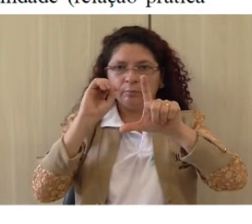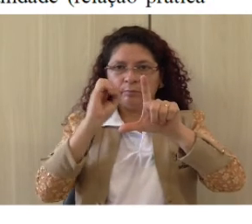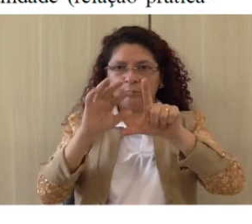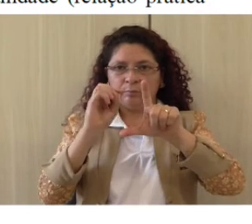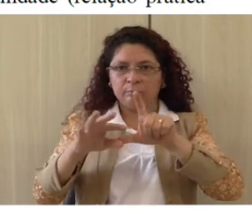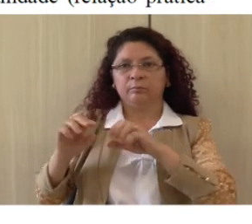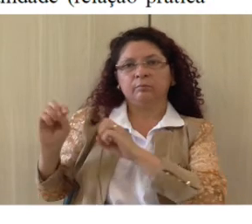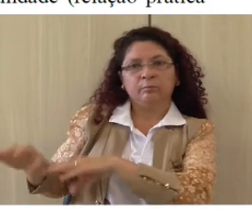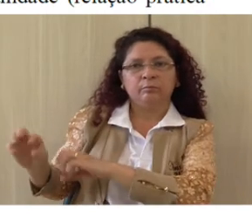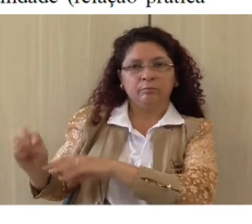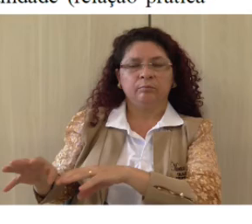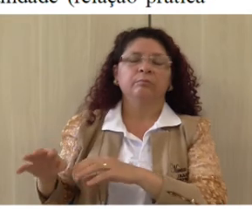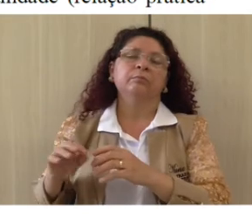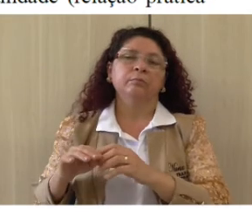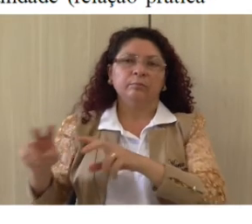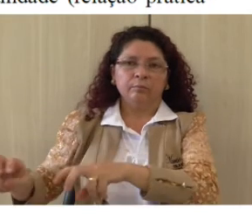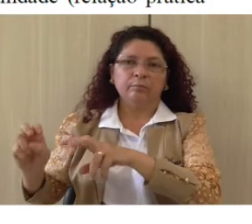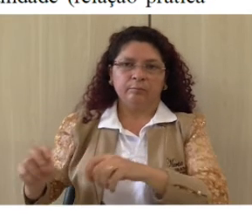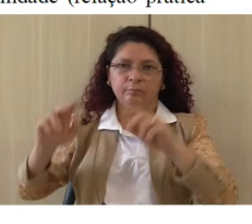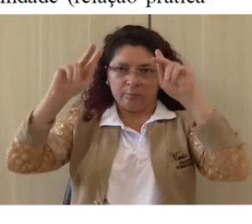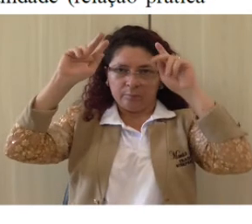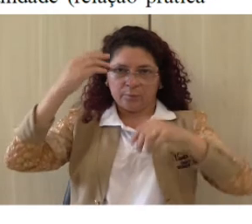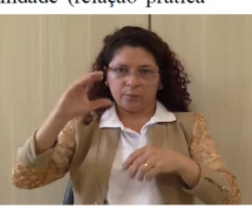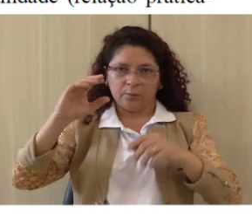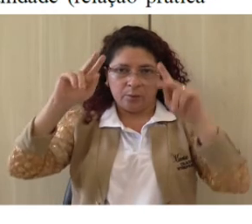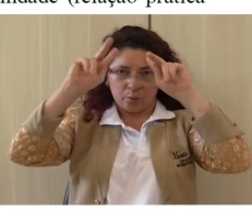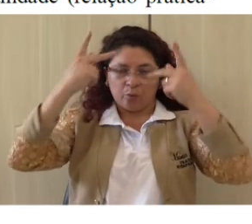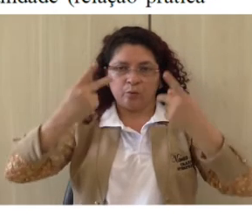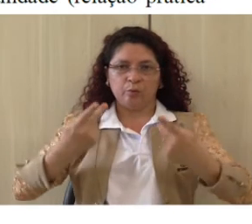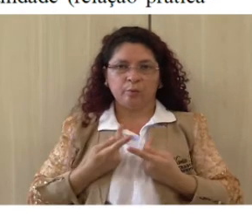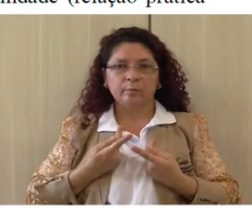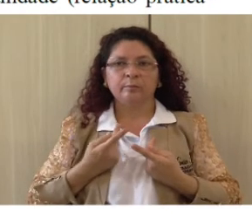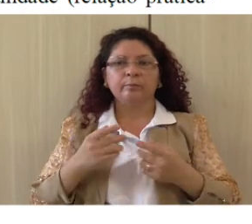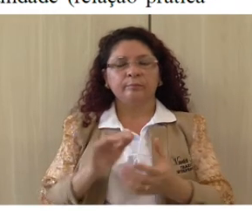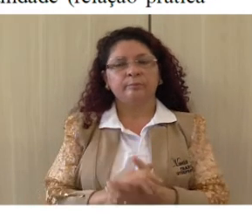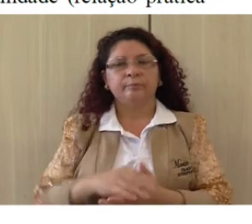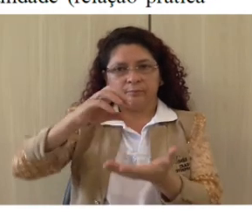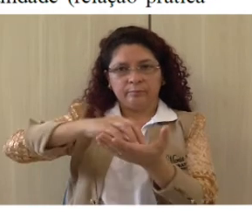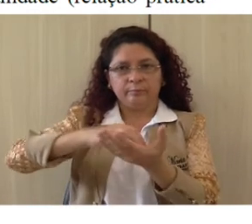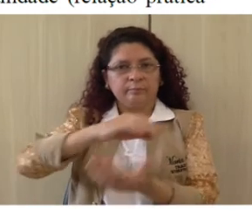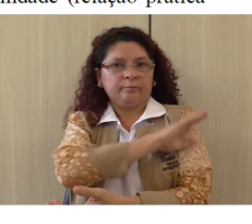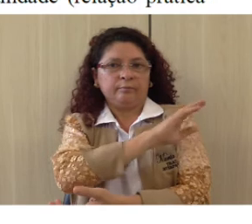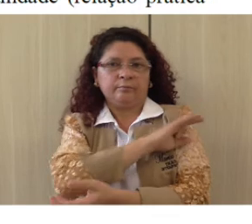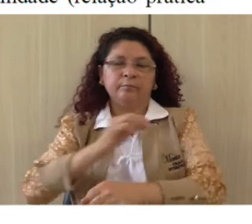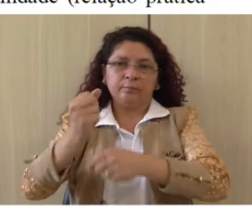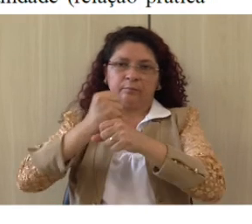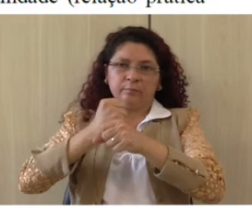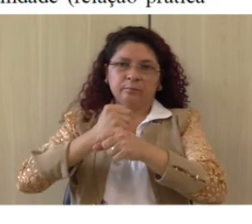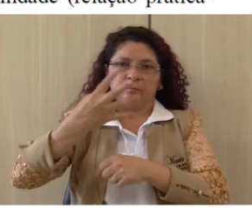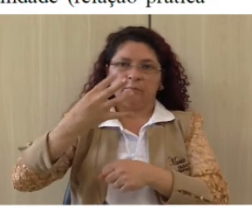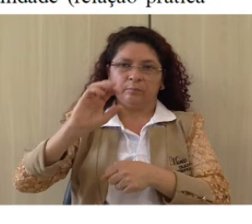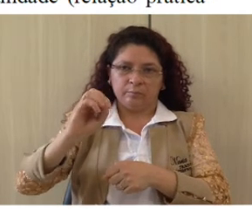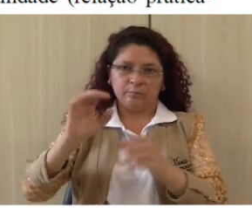Educação do Campo, Ciências Humanas e Sociais do IFPA Campus Bragança prevê a oferta anual de 40